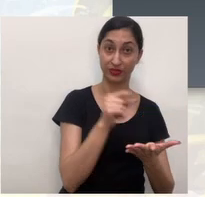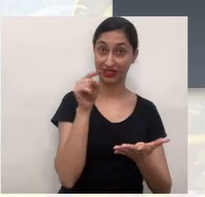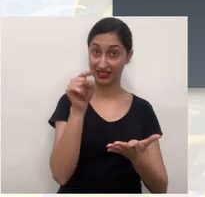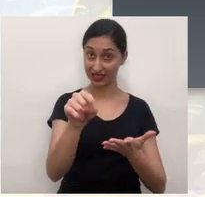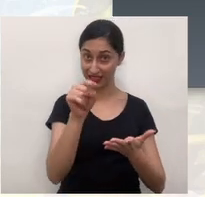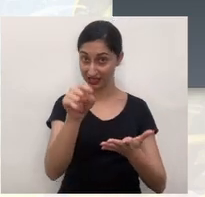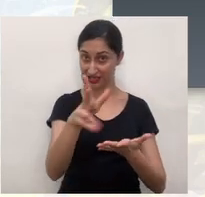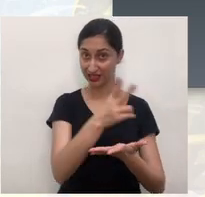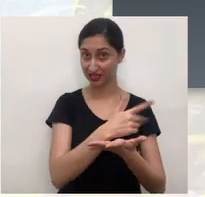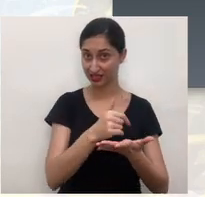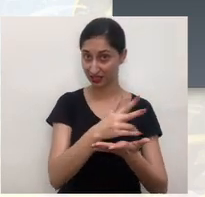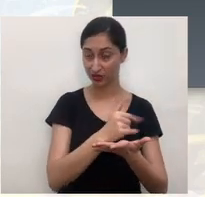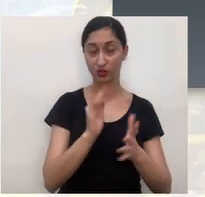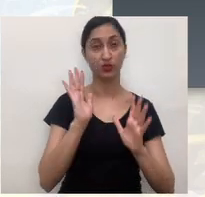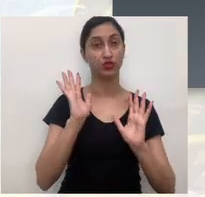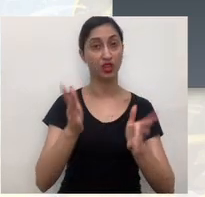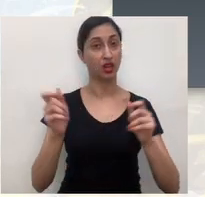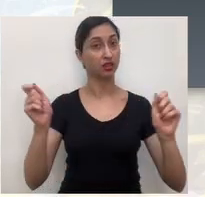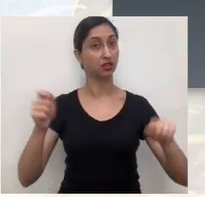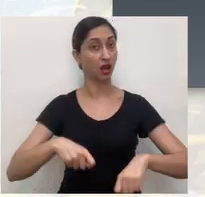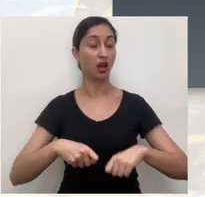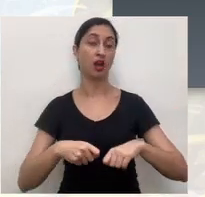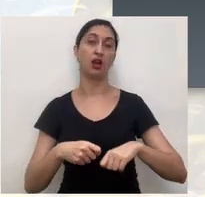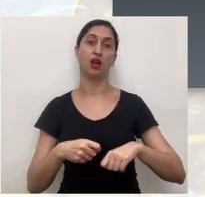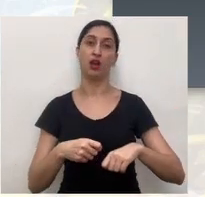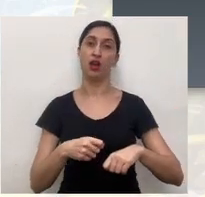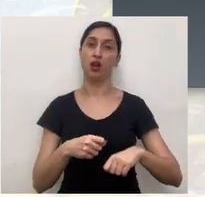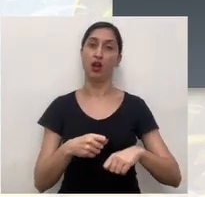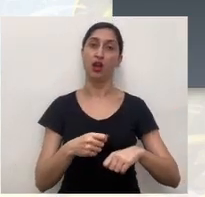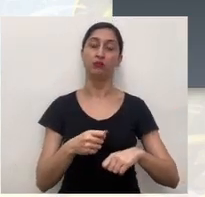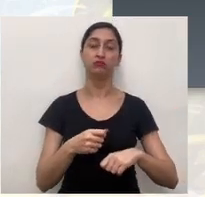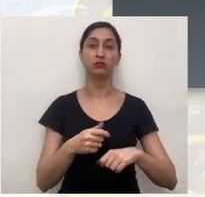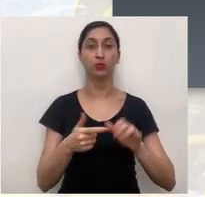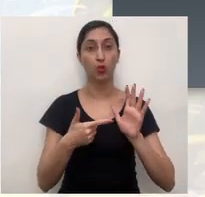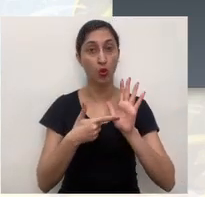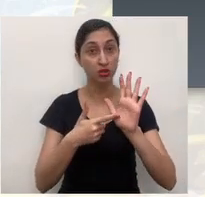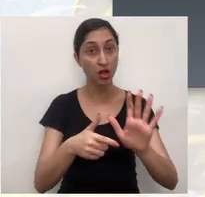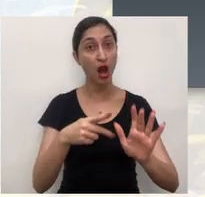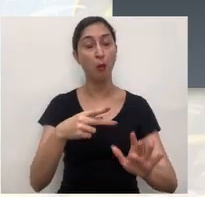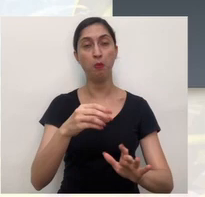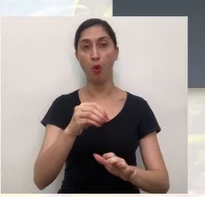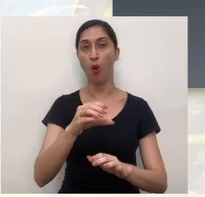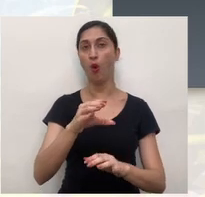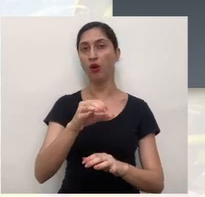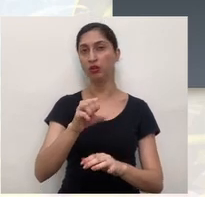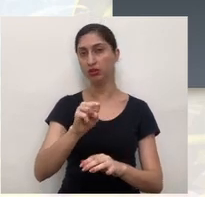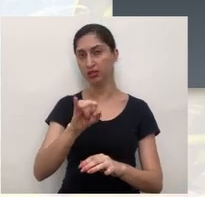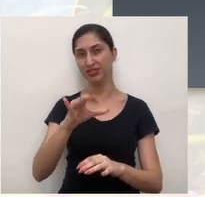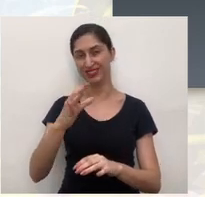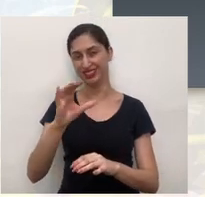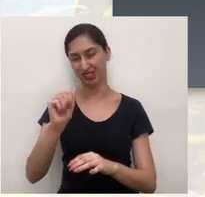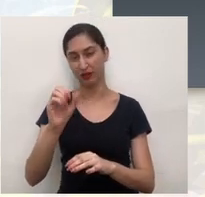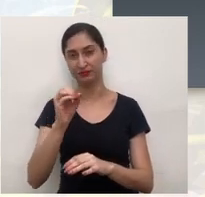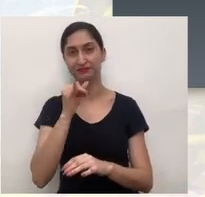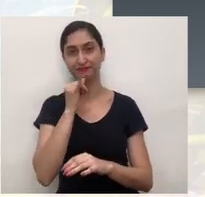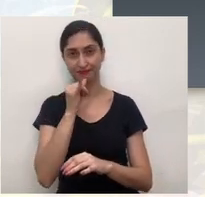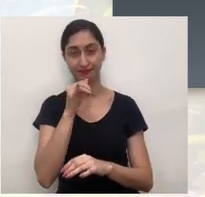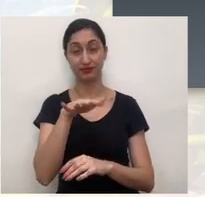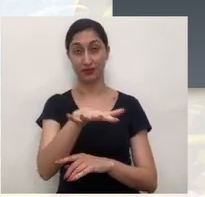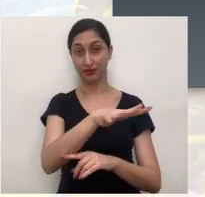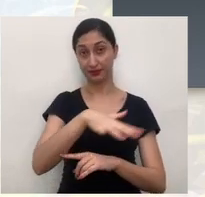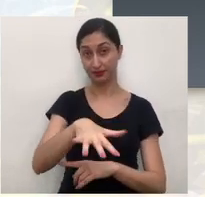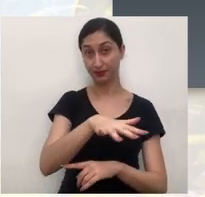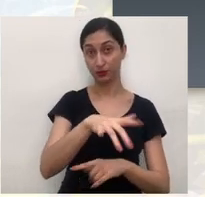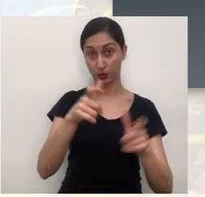desenho que também serve para reforçar uma posição. Aqui, como Santo André é uma